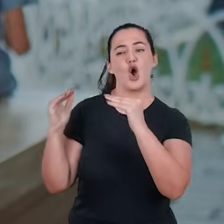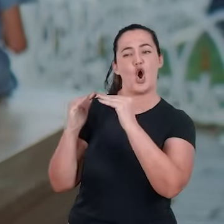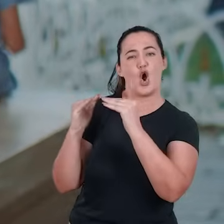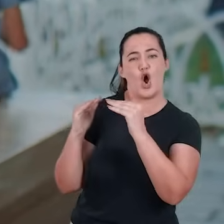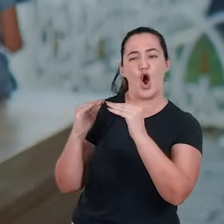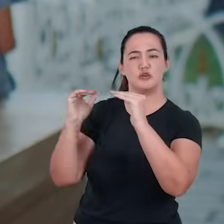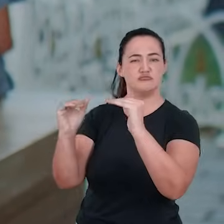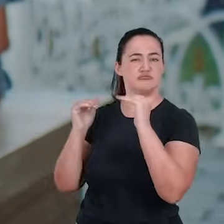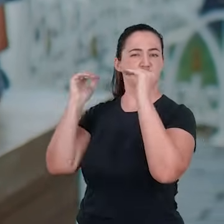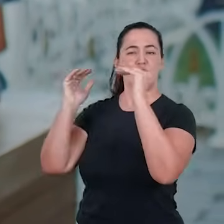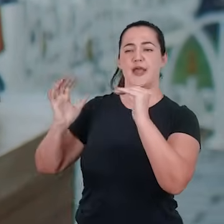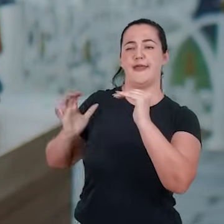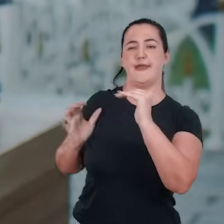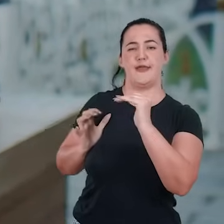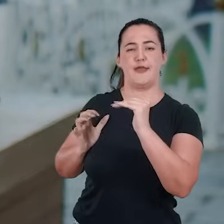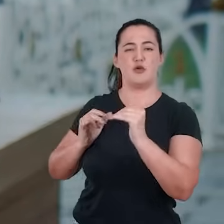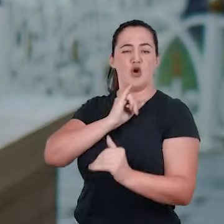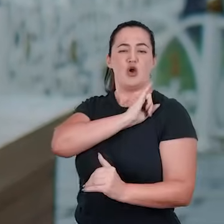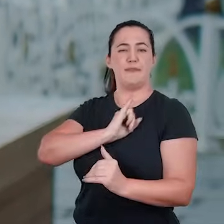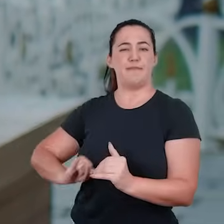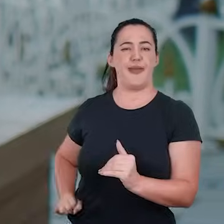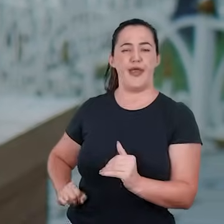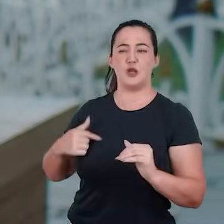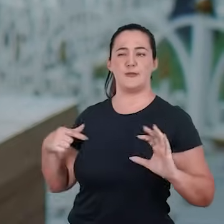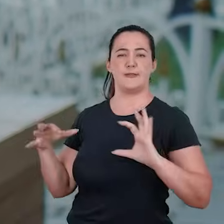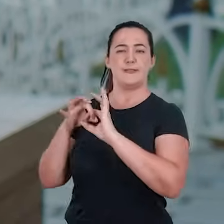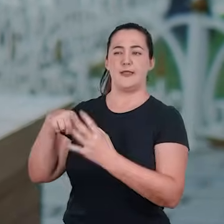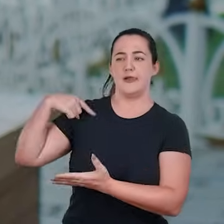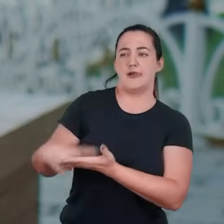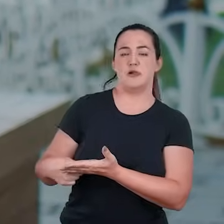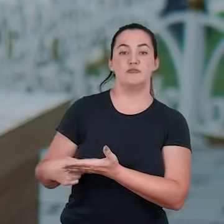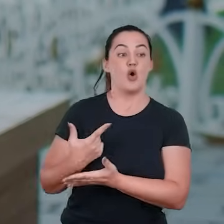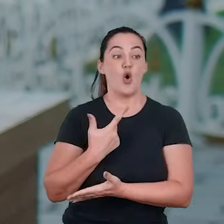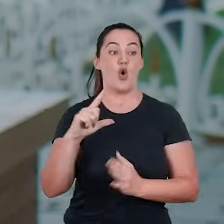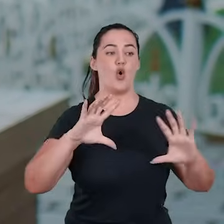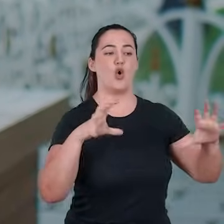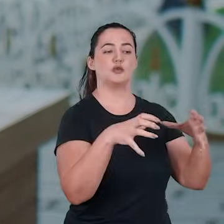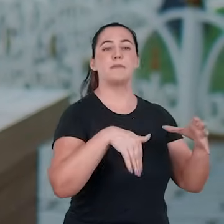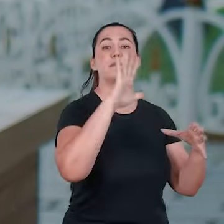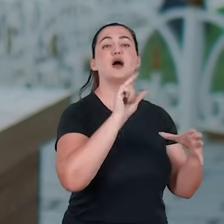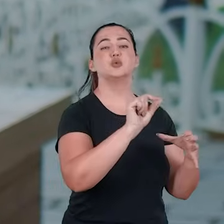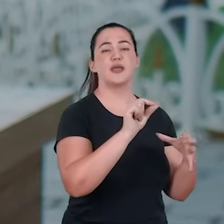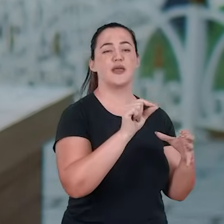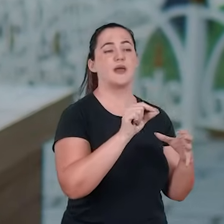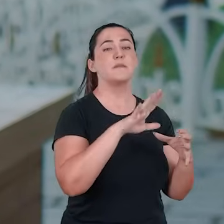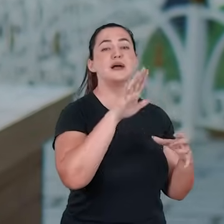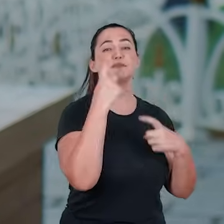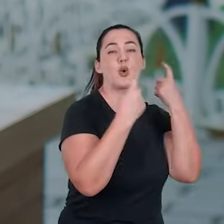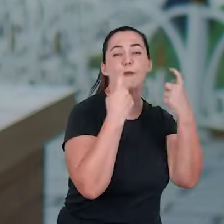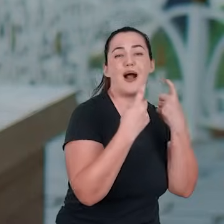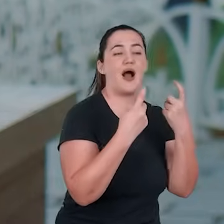à elite, ao governo, à situação. A outra era mais, como eu diria, social no